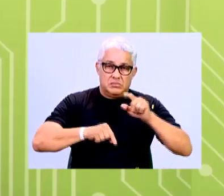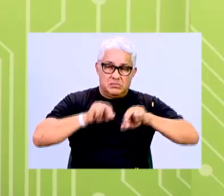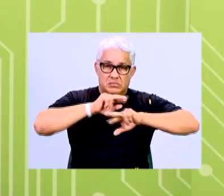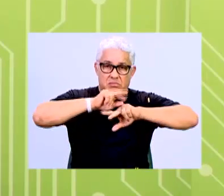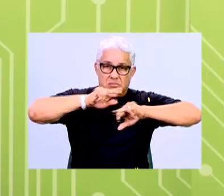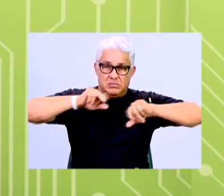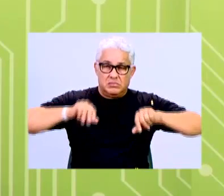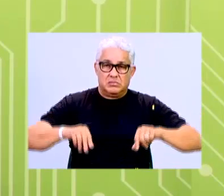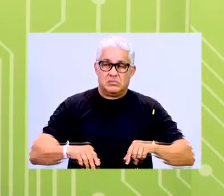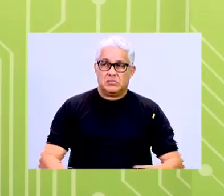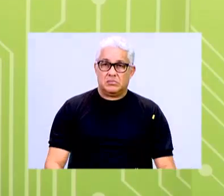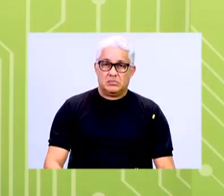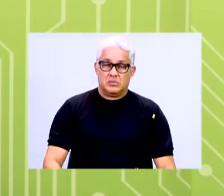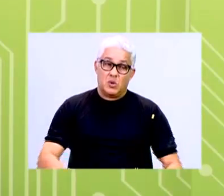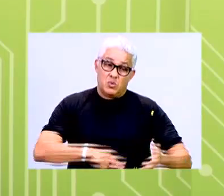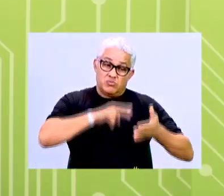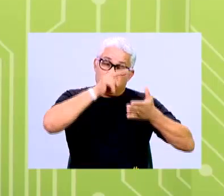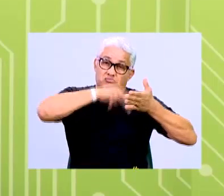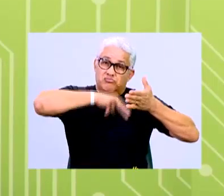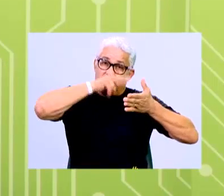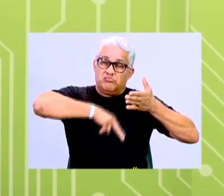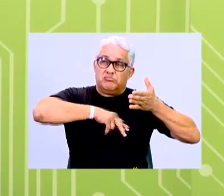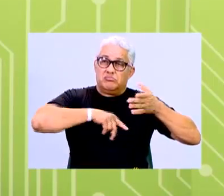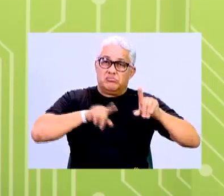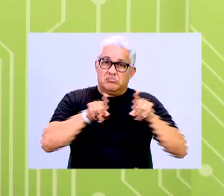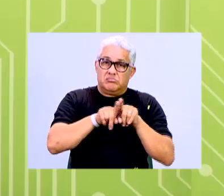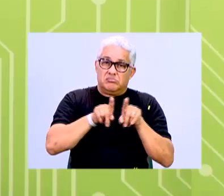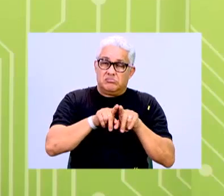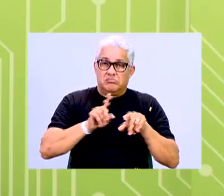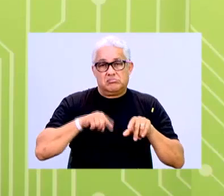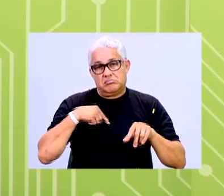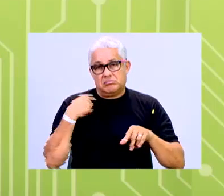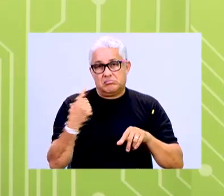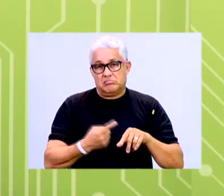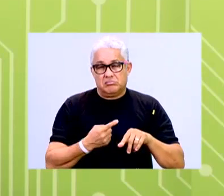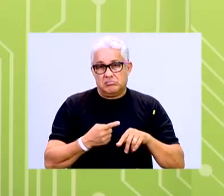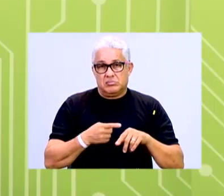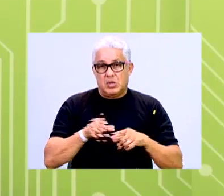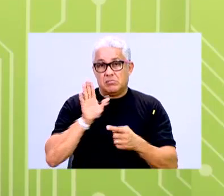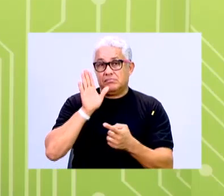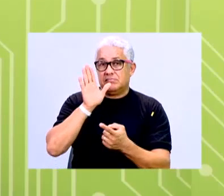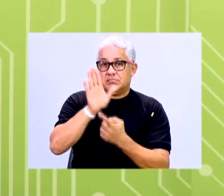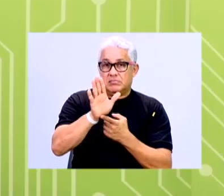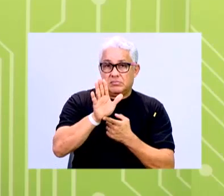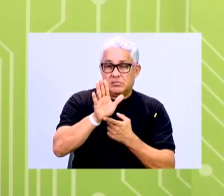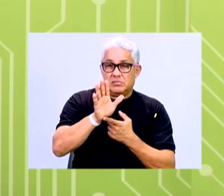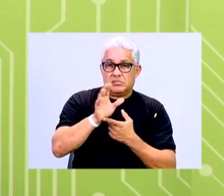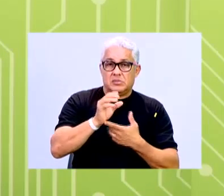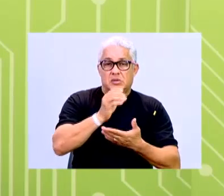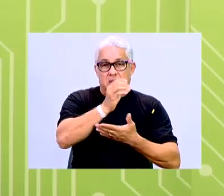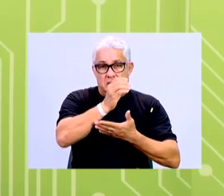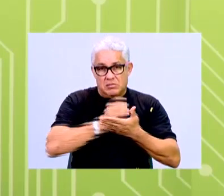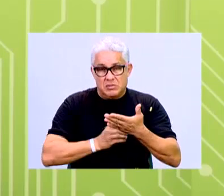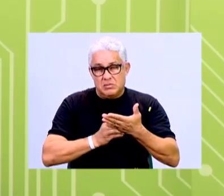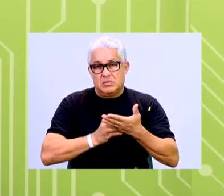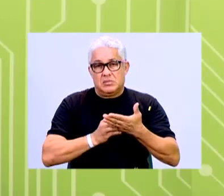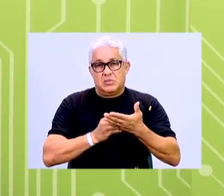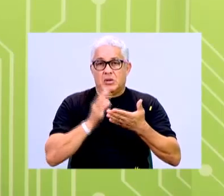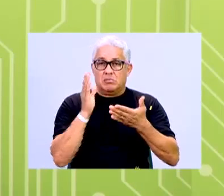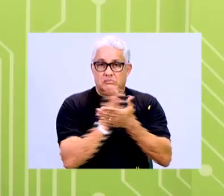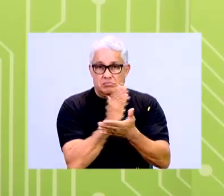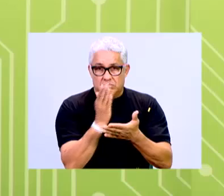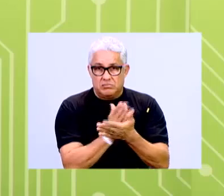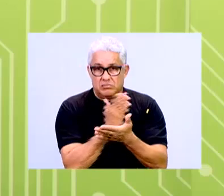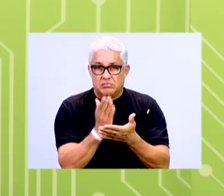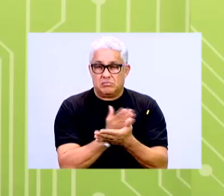interessante os senhores darem uma olhada. Não só nós estamos apontando quais os capítulos dos livros